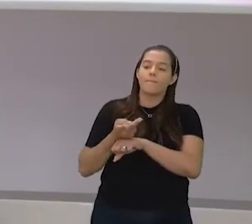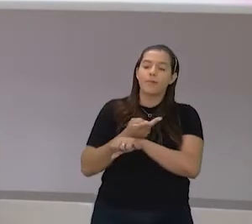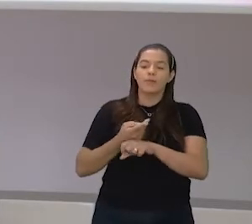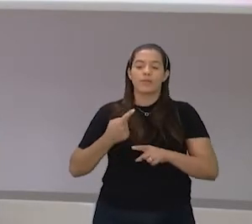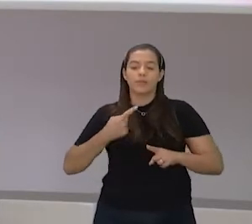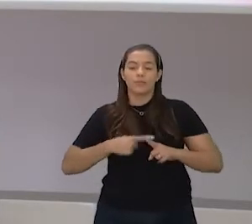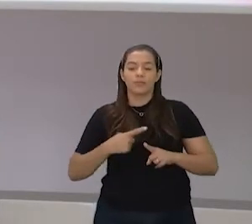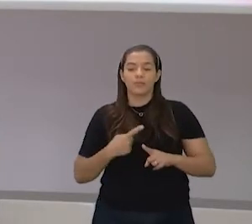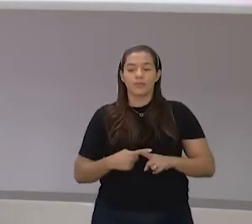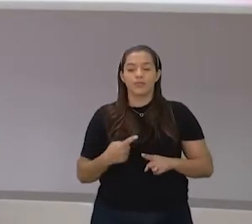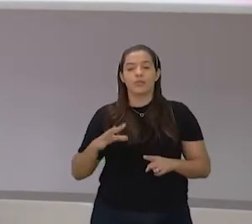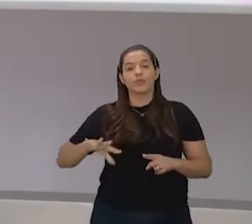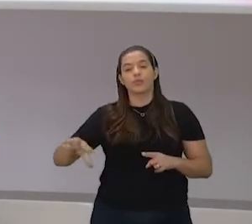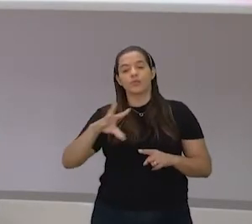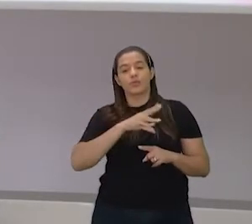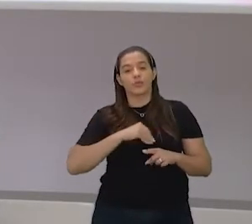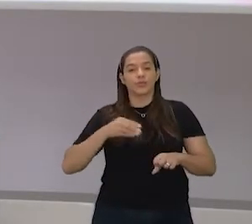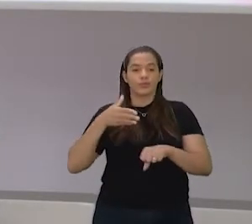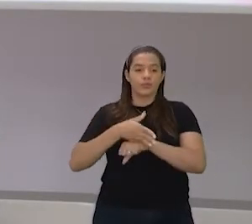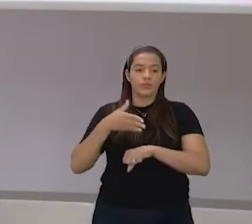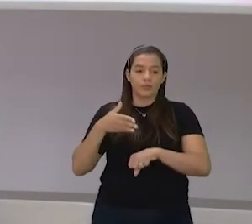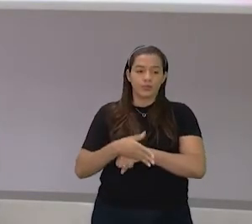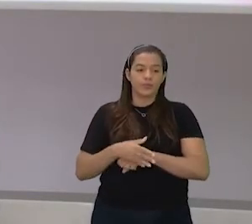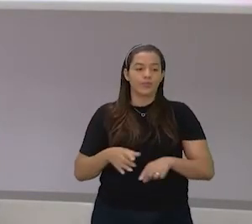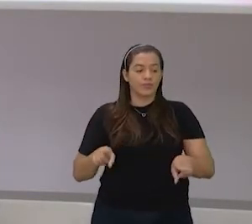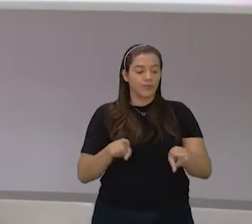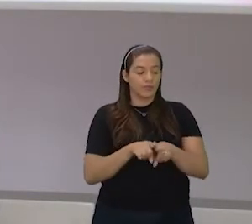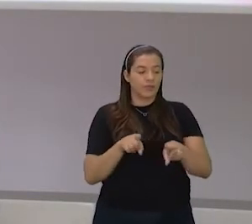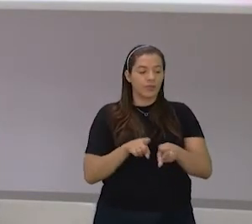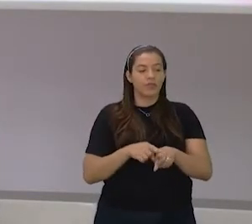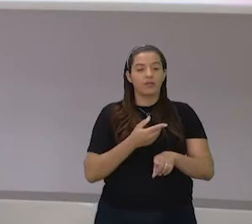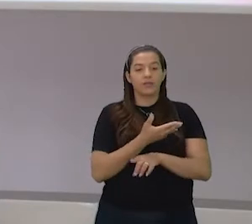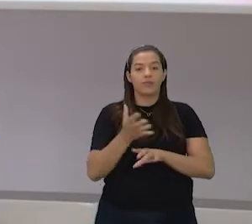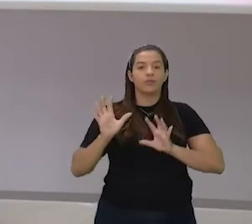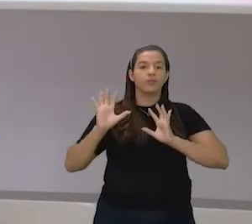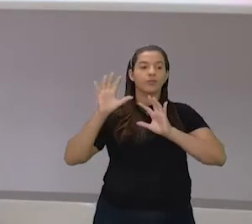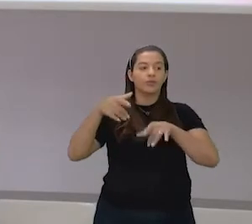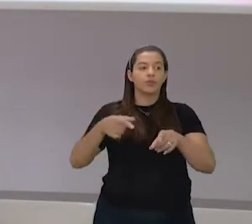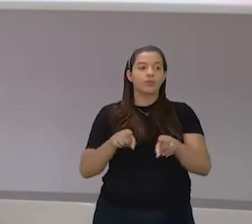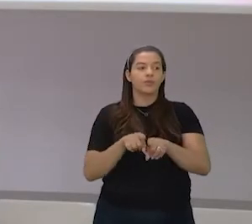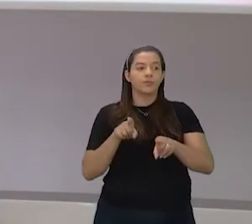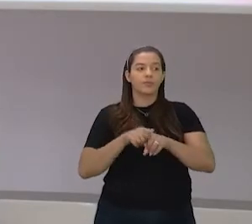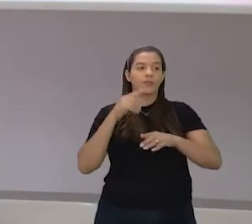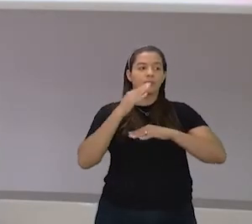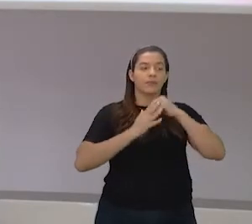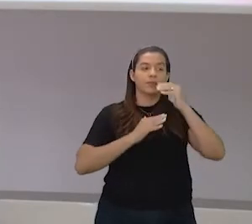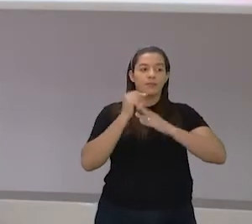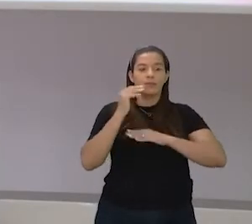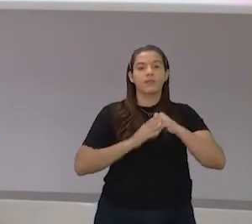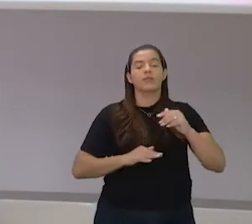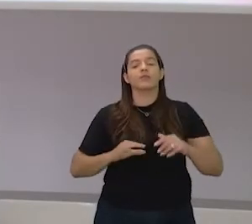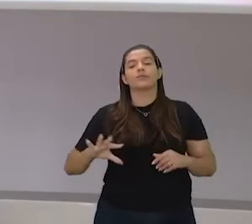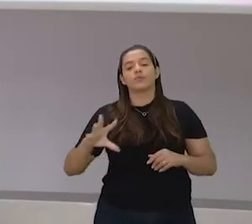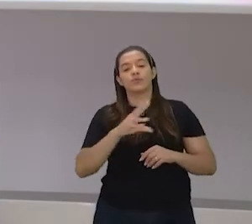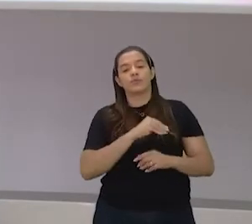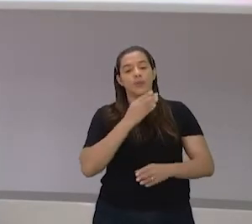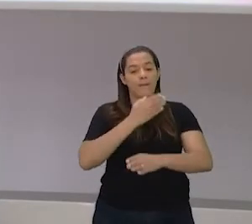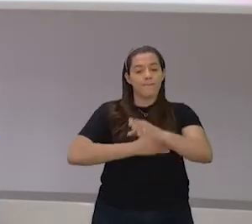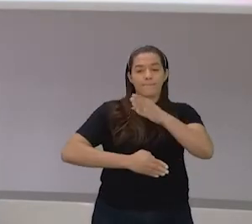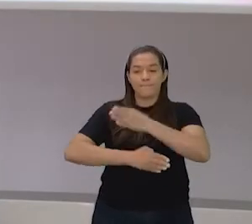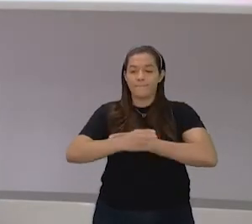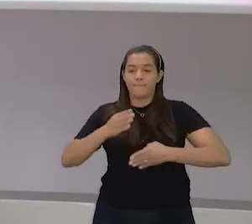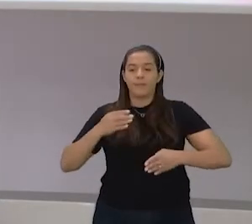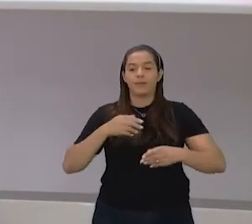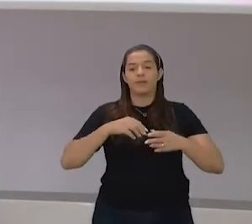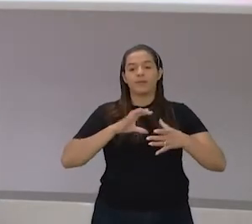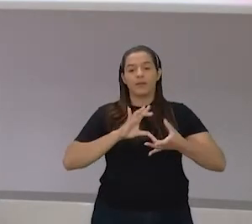porquê não, essa questão de todos participarem os jogos, as modalidades paralímpicas, que hoje, mais do que